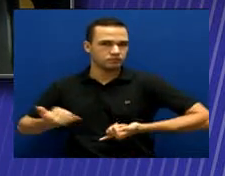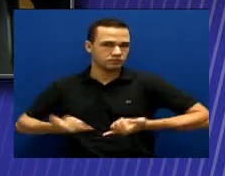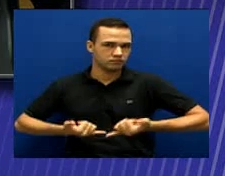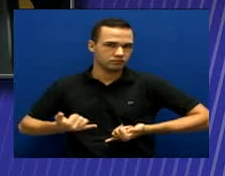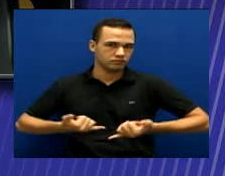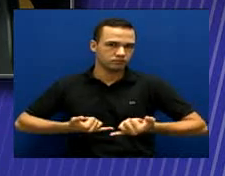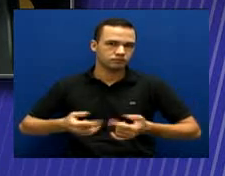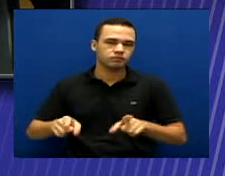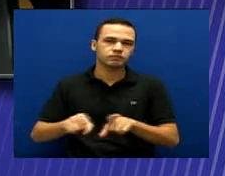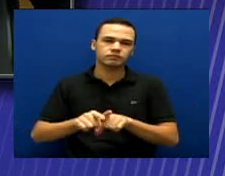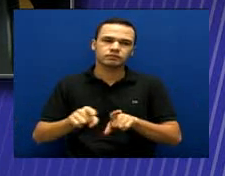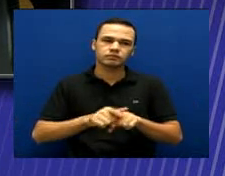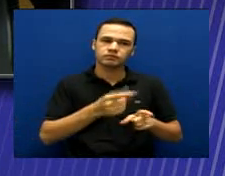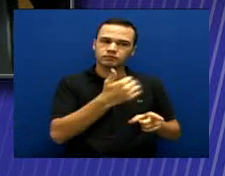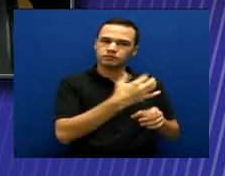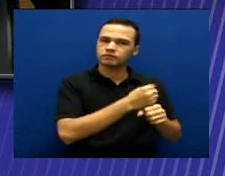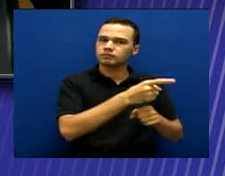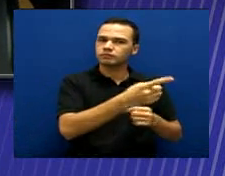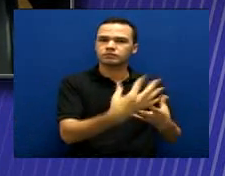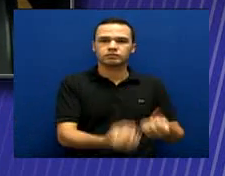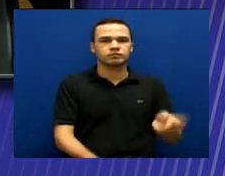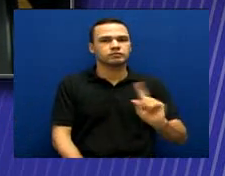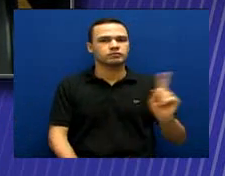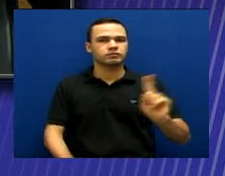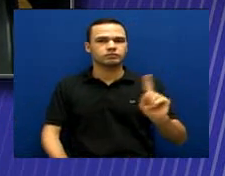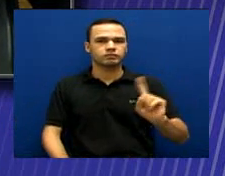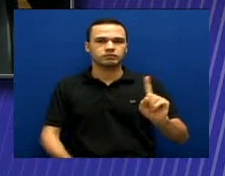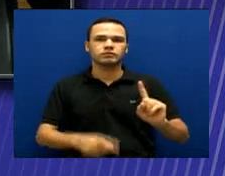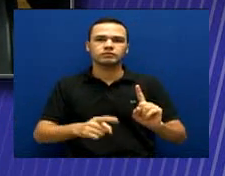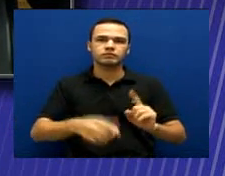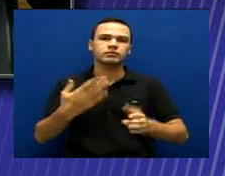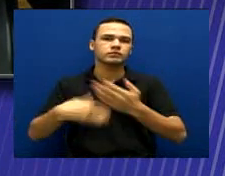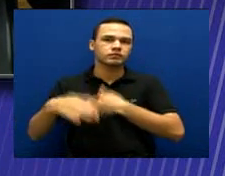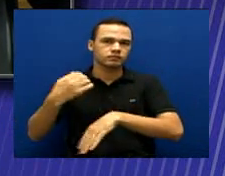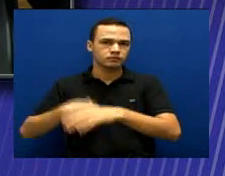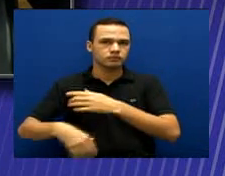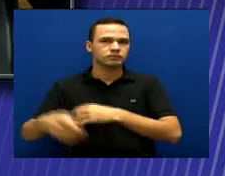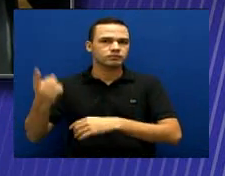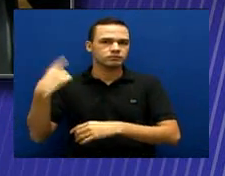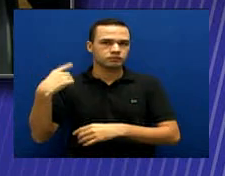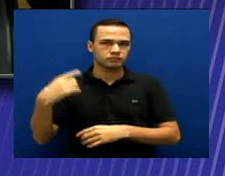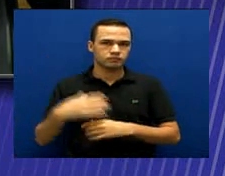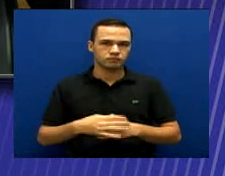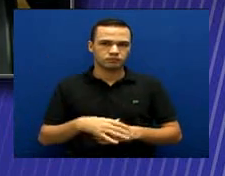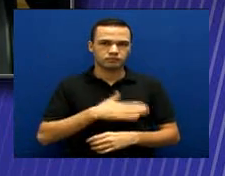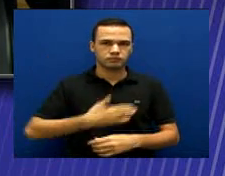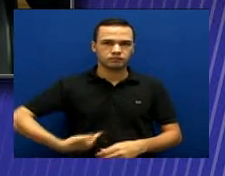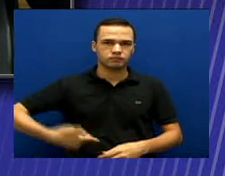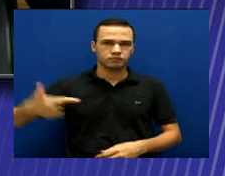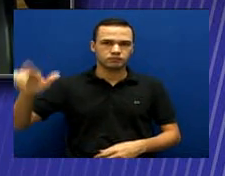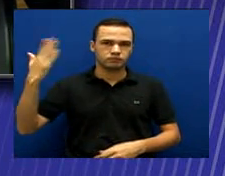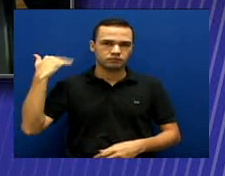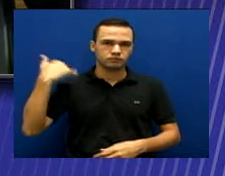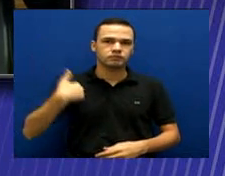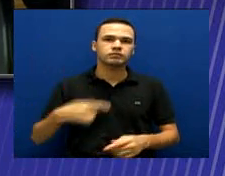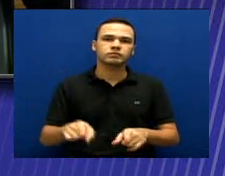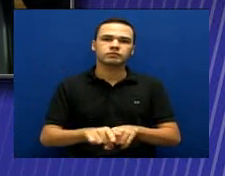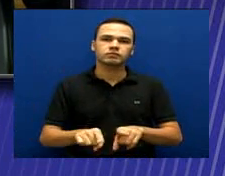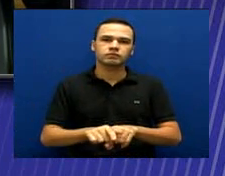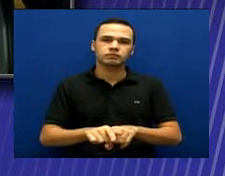deliberativo rejeitou as contas rejeitou as contas acho que no último quadrimestre também da do ano passado